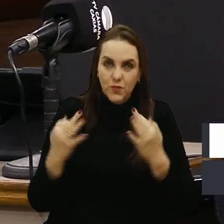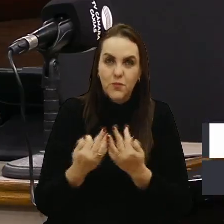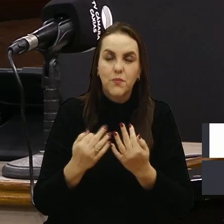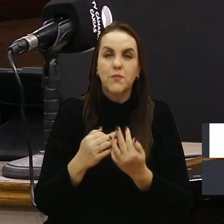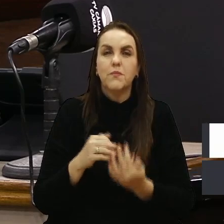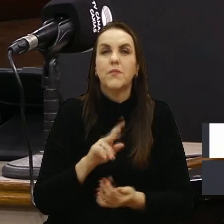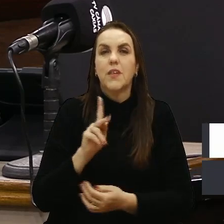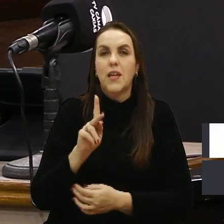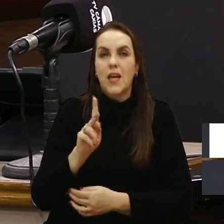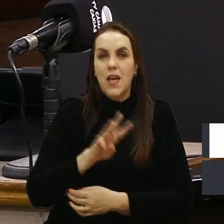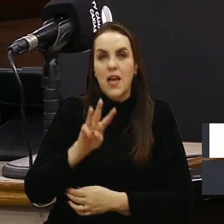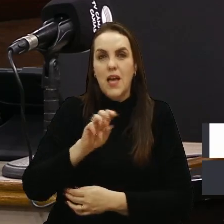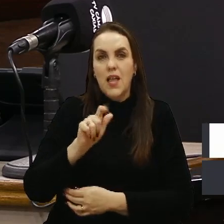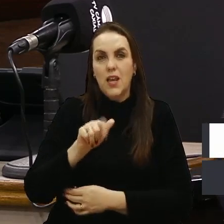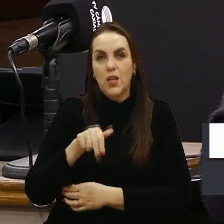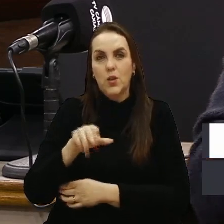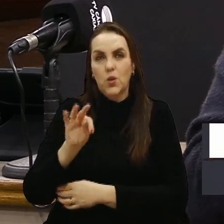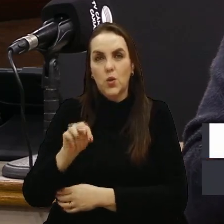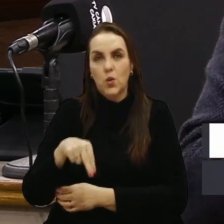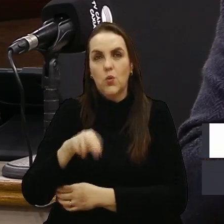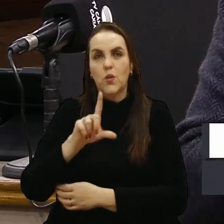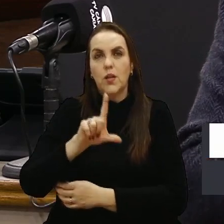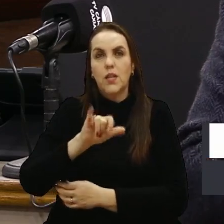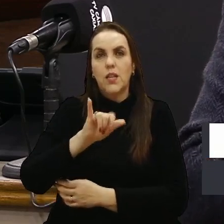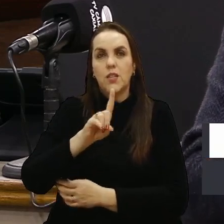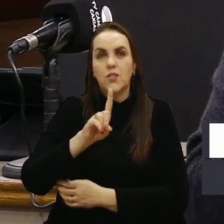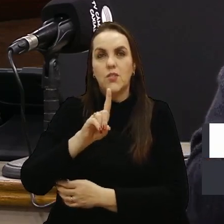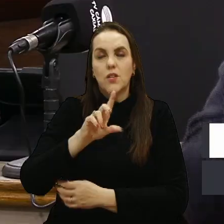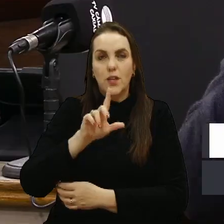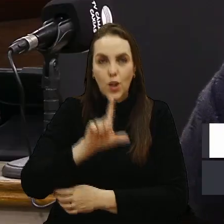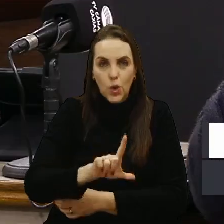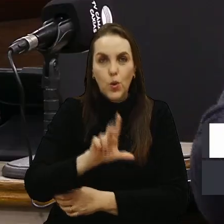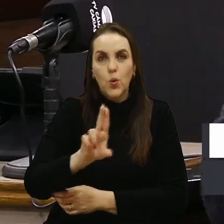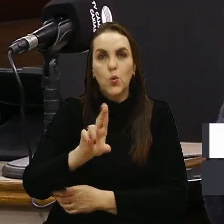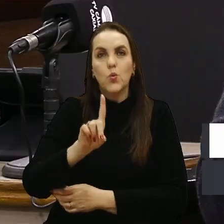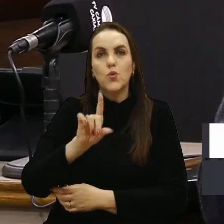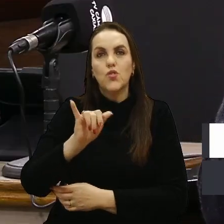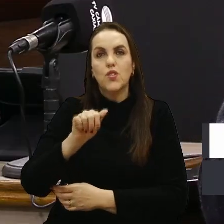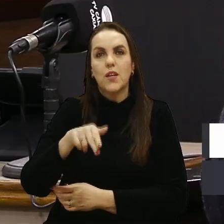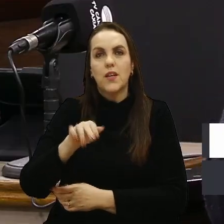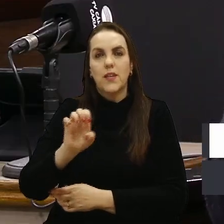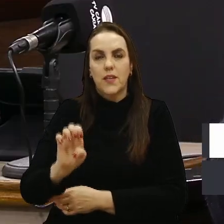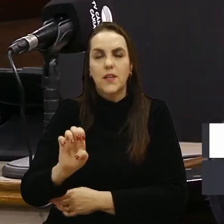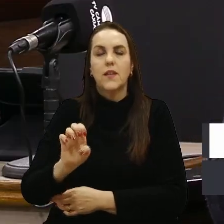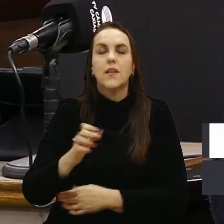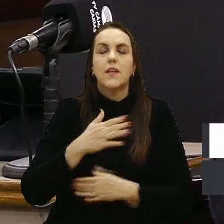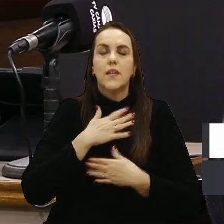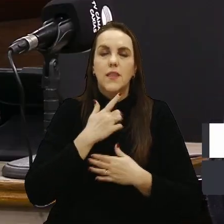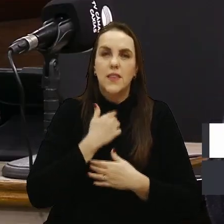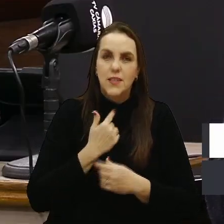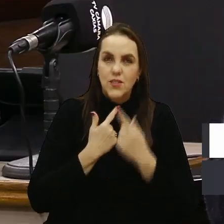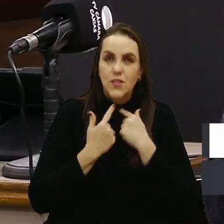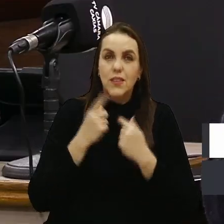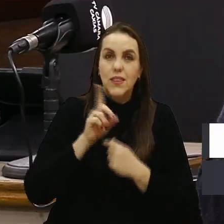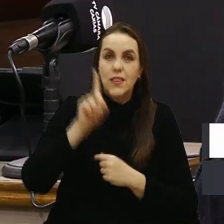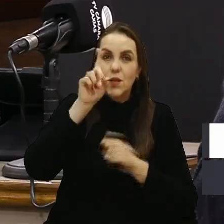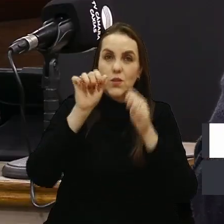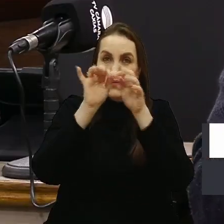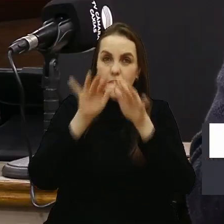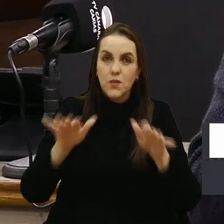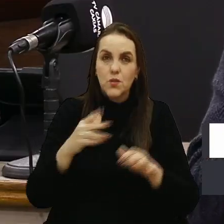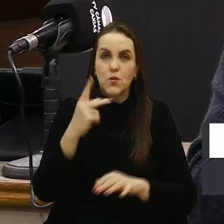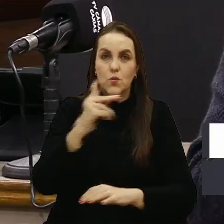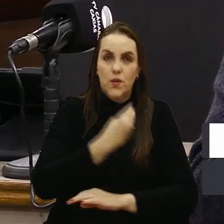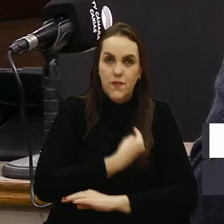também para a Lidiane e para a Ludiane, né? Quero desejar que Deus abençoe a sua vida, a sua família,